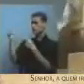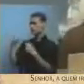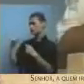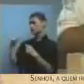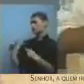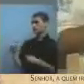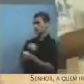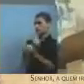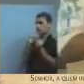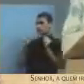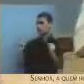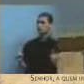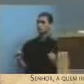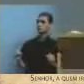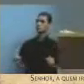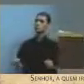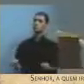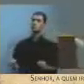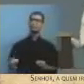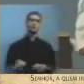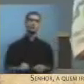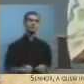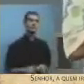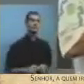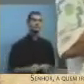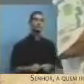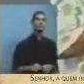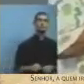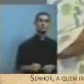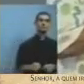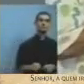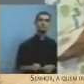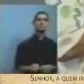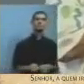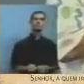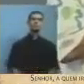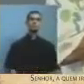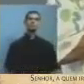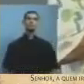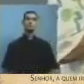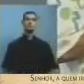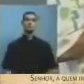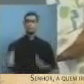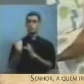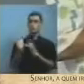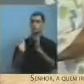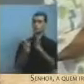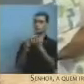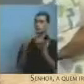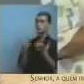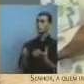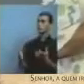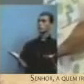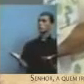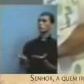dizendo algo que, em outras palavras, já dissemos e que vamos dizer muitas vezes até o raiar de 2002.